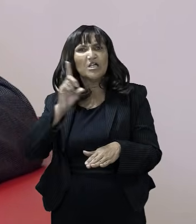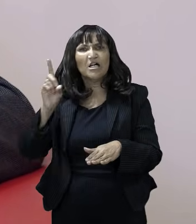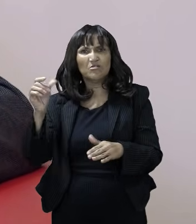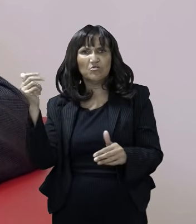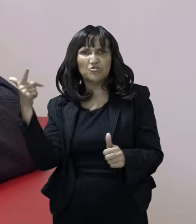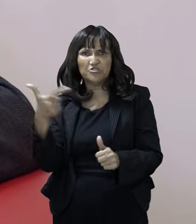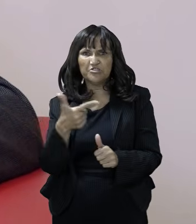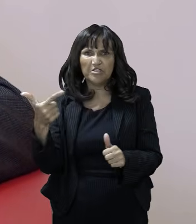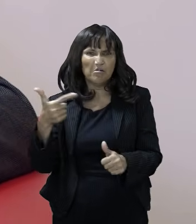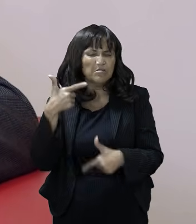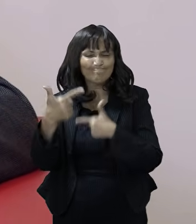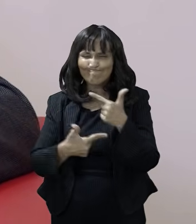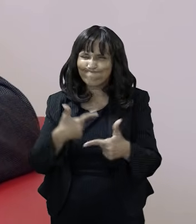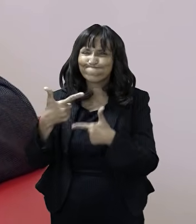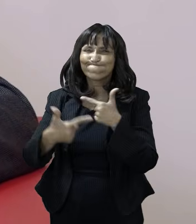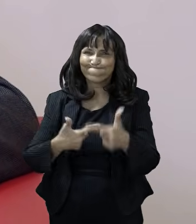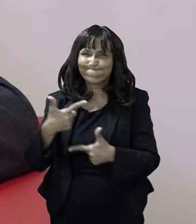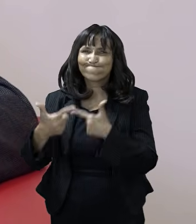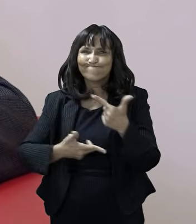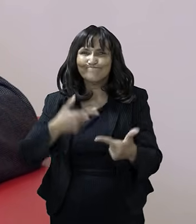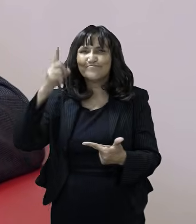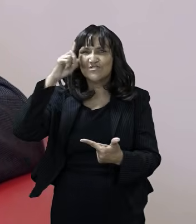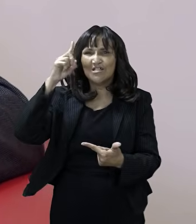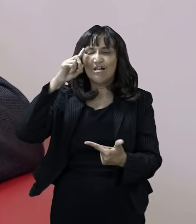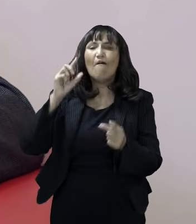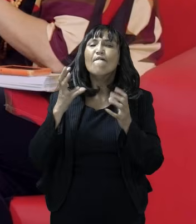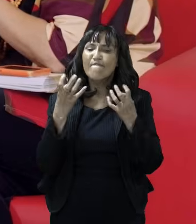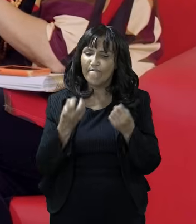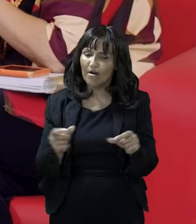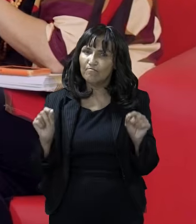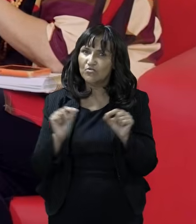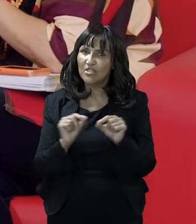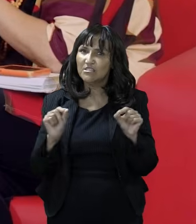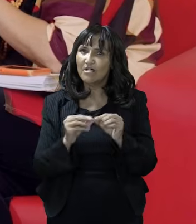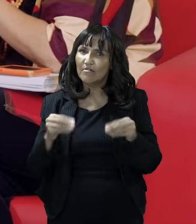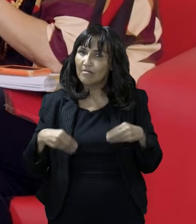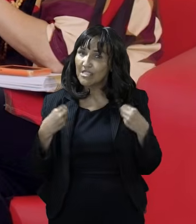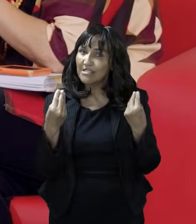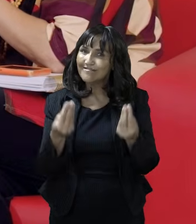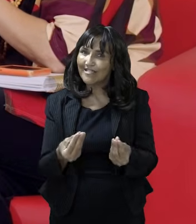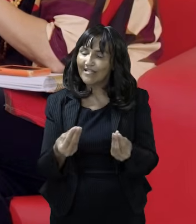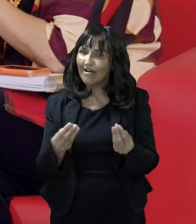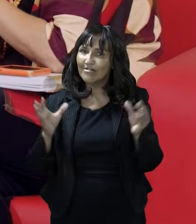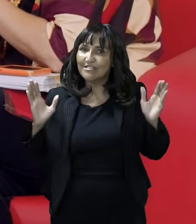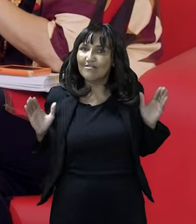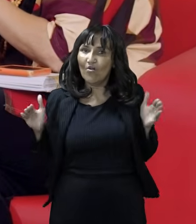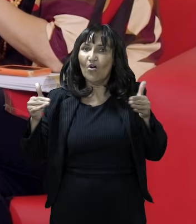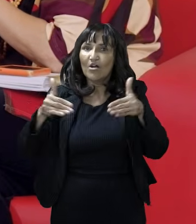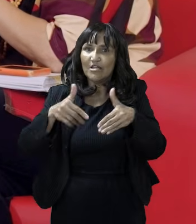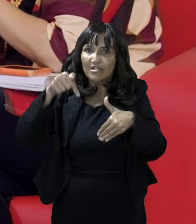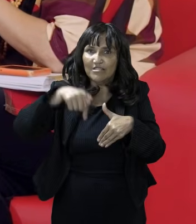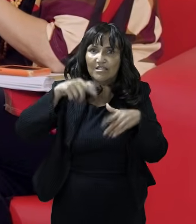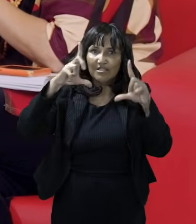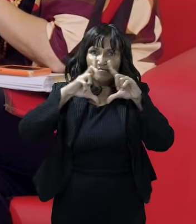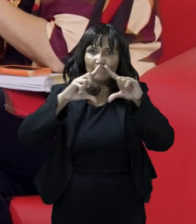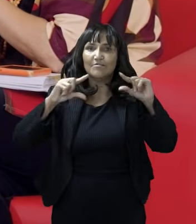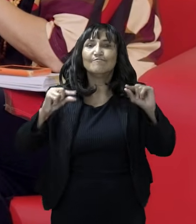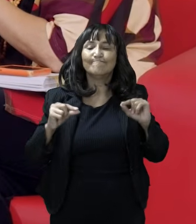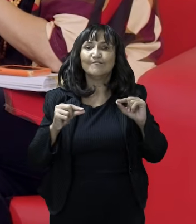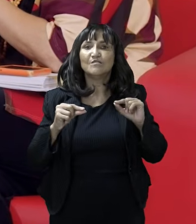reunião quase todos os dias, e vamos fazer, vamos entregar para o PT. Vai ser um congresso aqui em Brasília, em torno